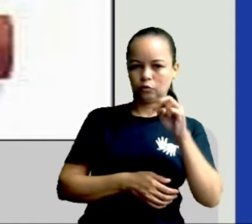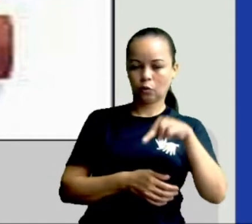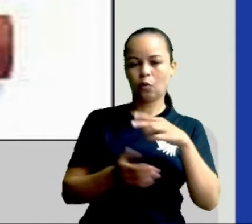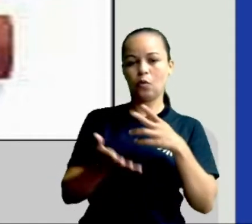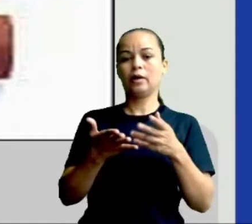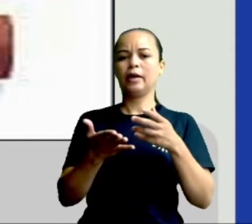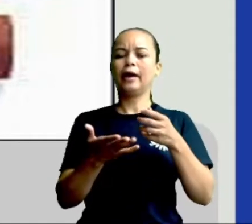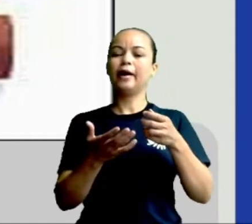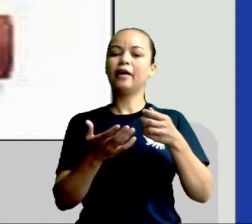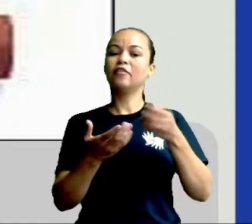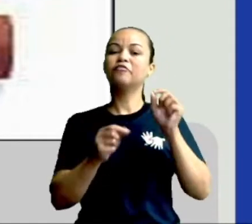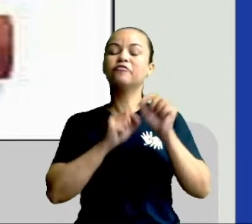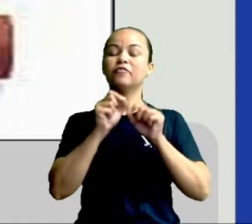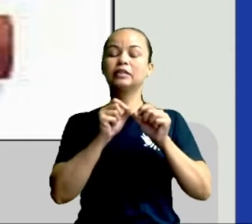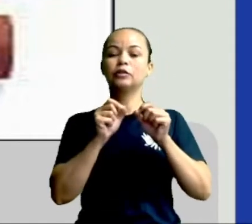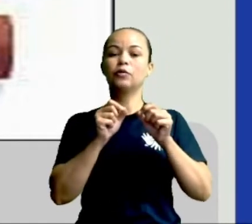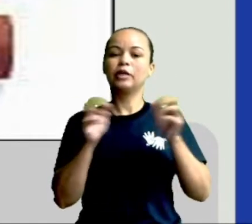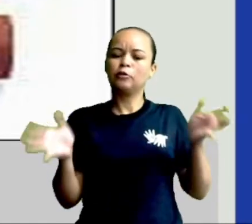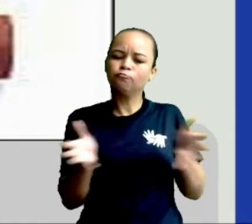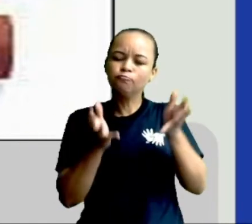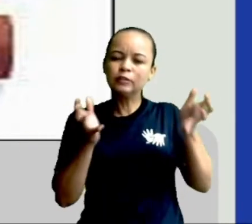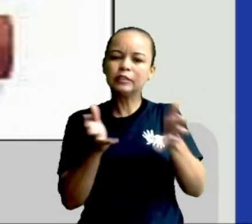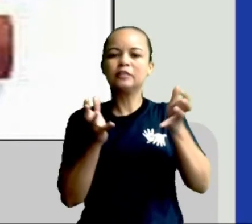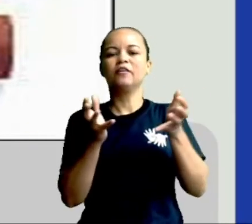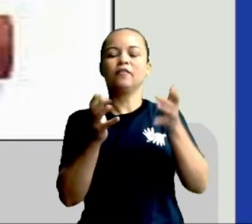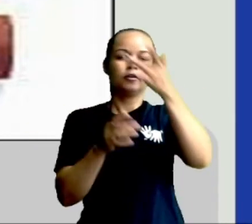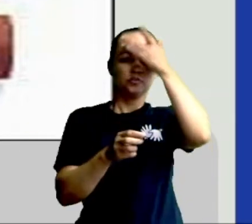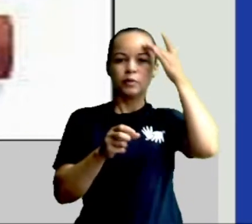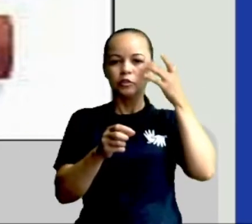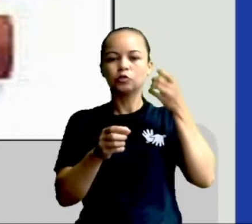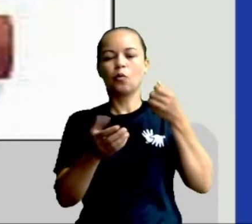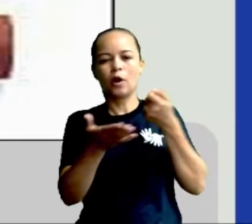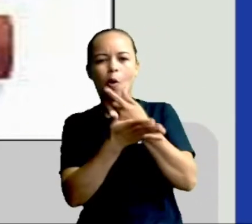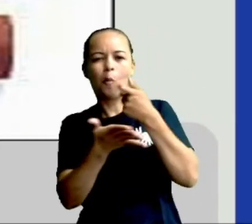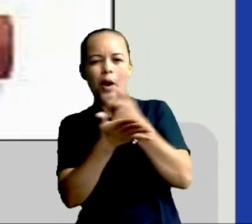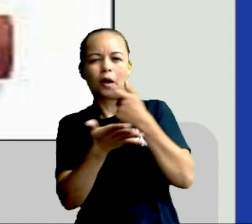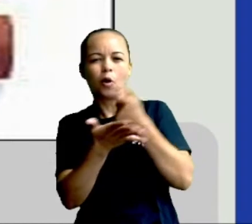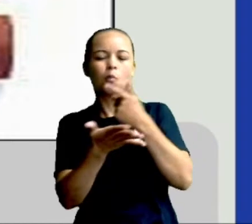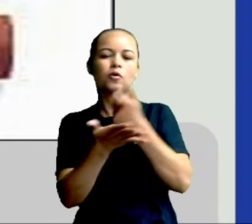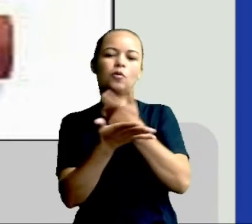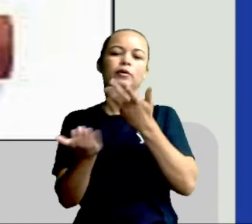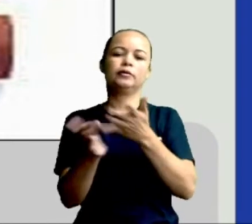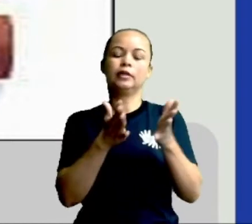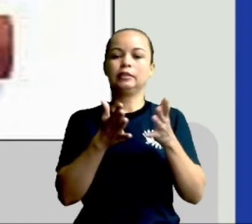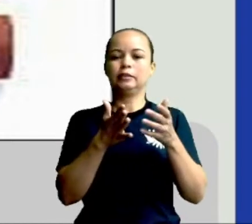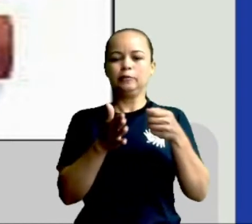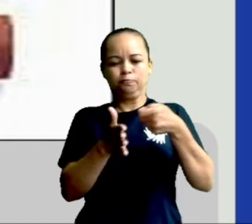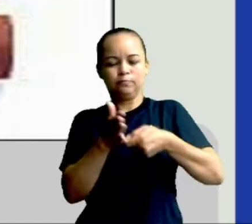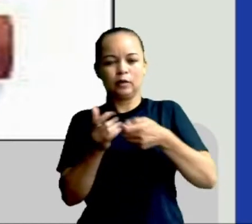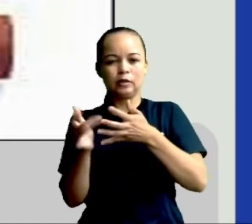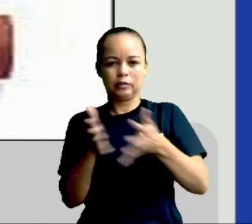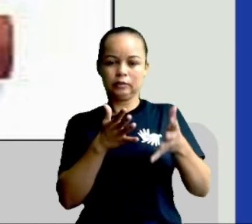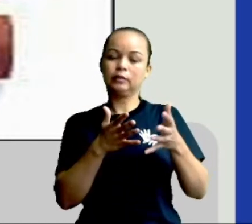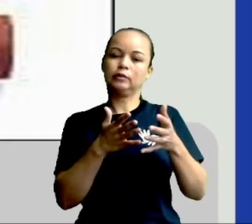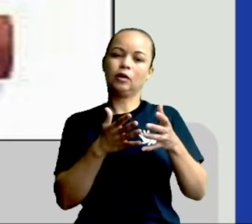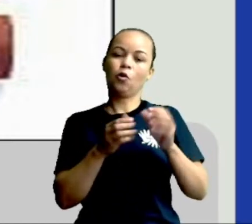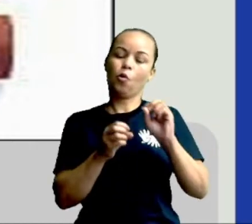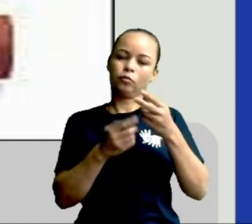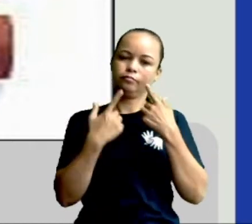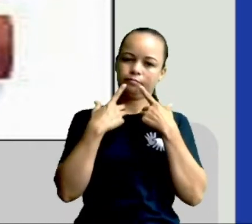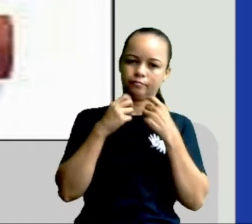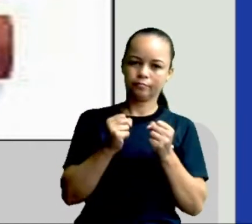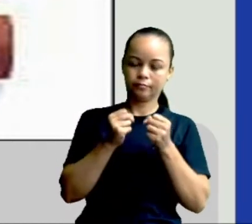esse produto. Então, é um texto que é caracterizado pela função apelativa ou conativa da